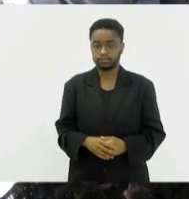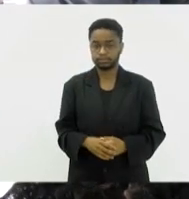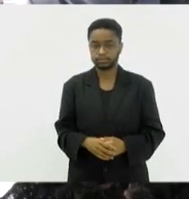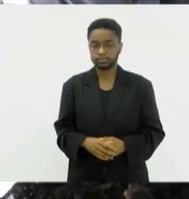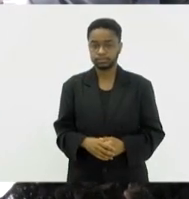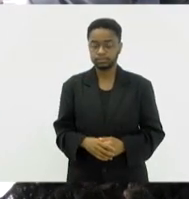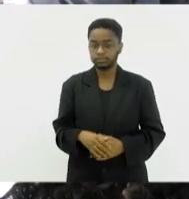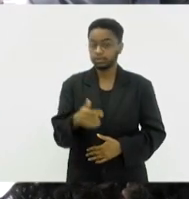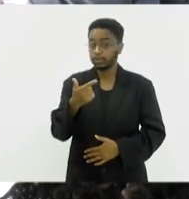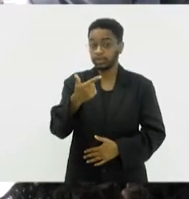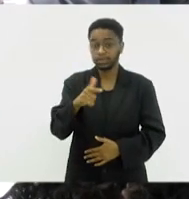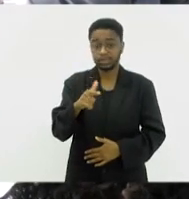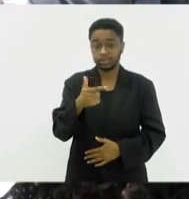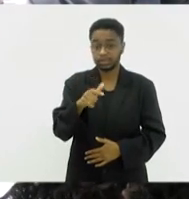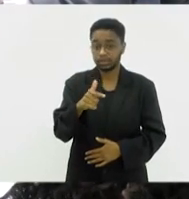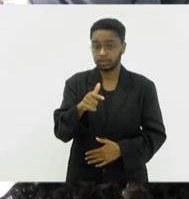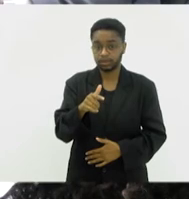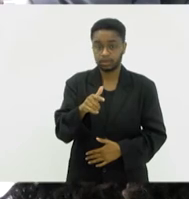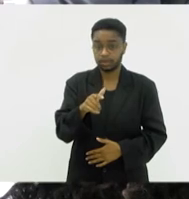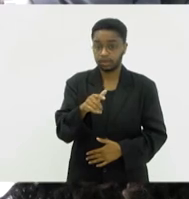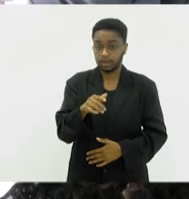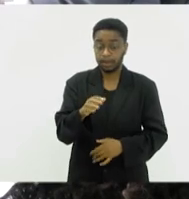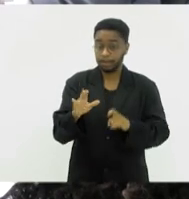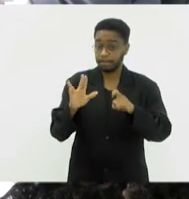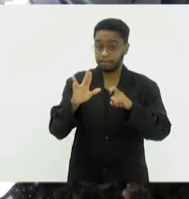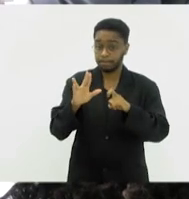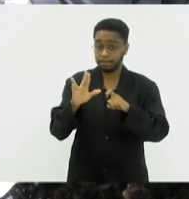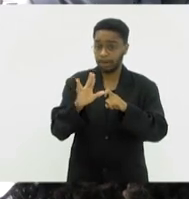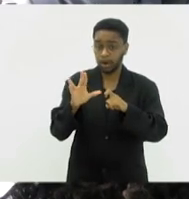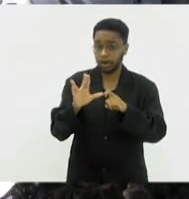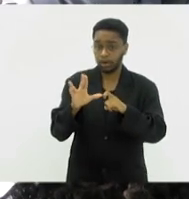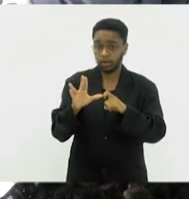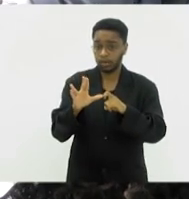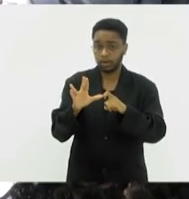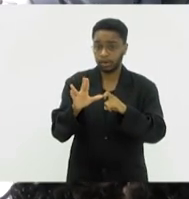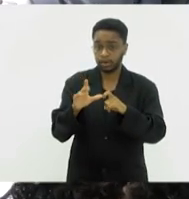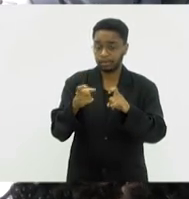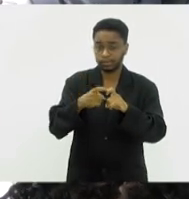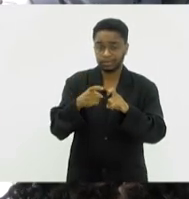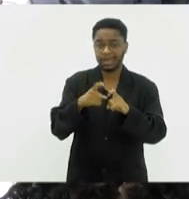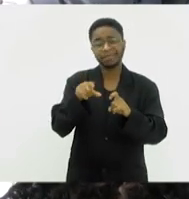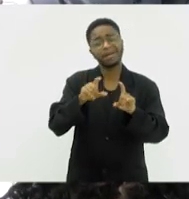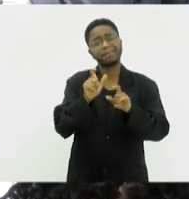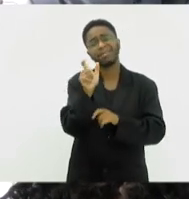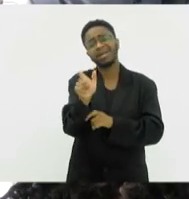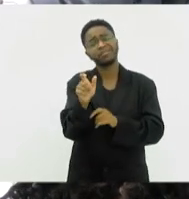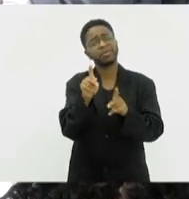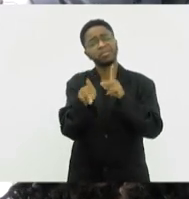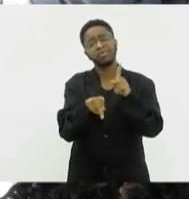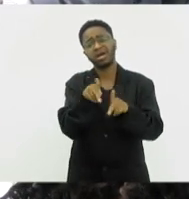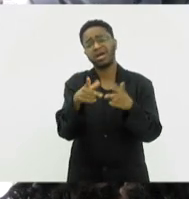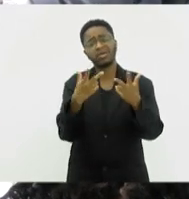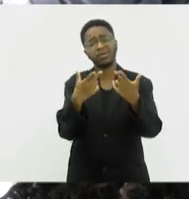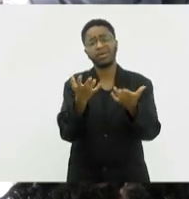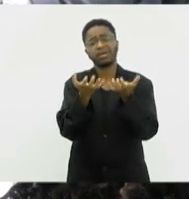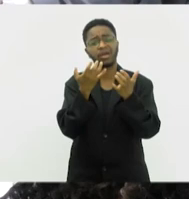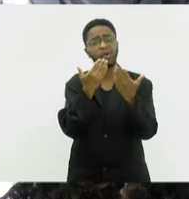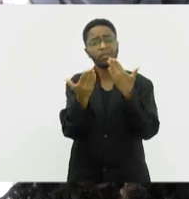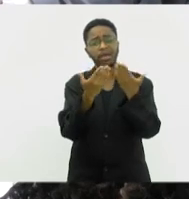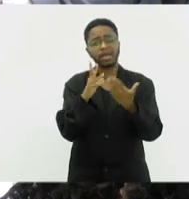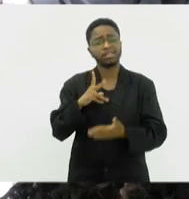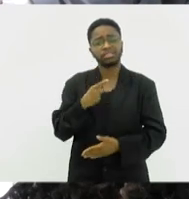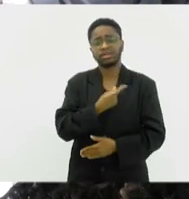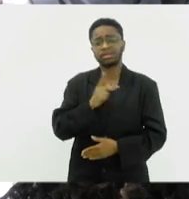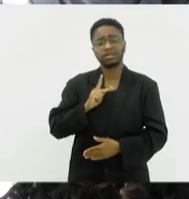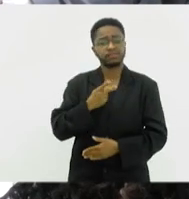não existe maconha. Mas o termo maconha medicinal não existe, deputada. Mas Dani, é um termo mais popular, deputada. É que nem você querer comparar transexuais